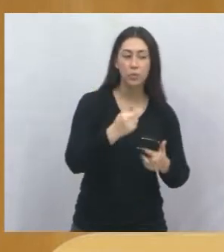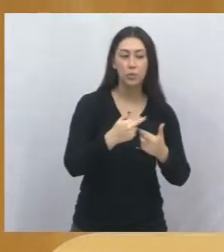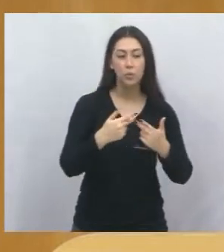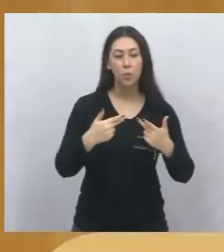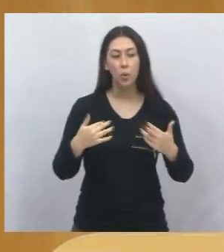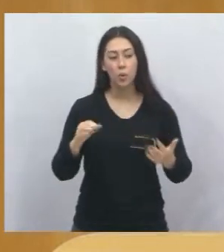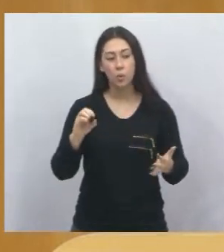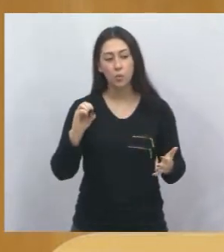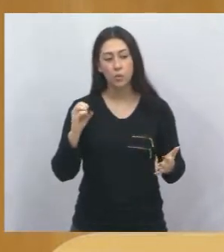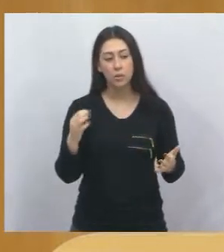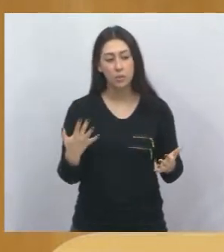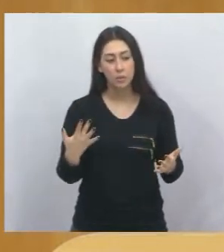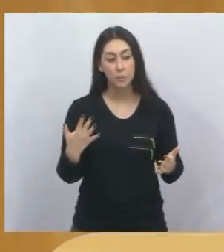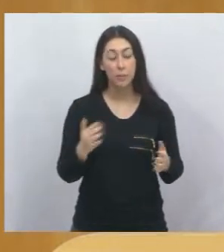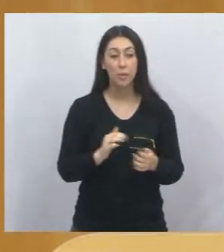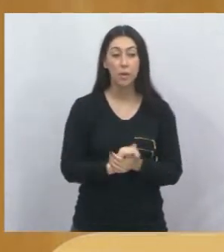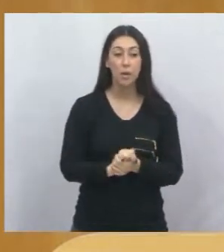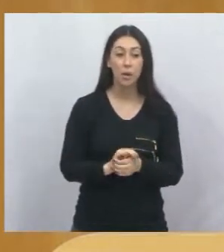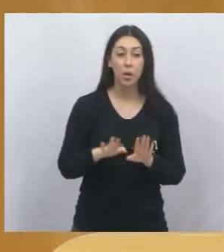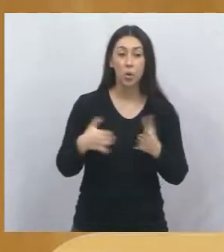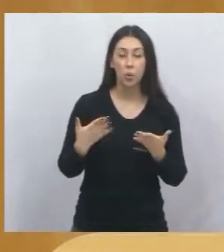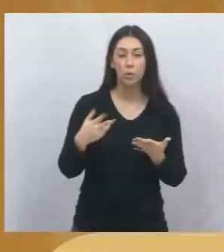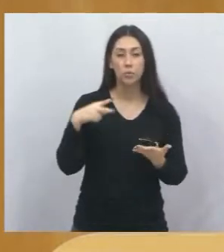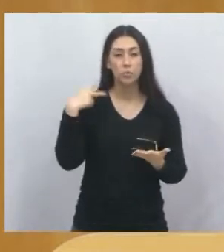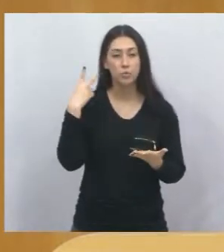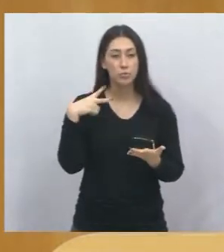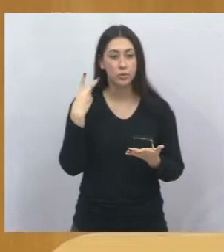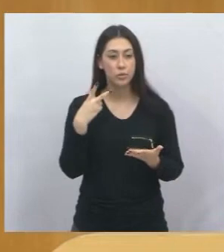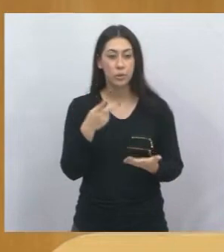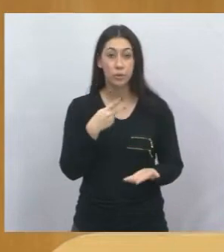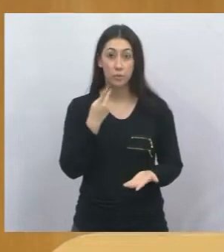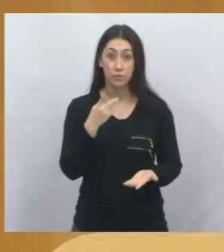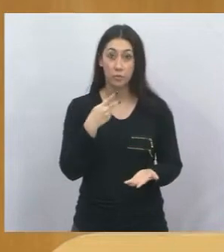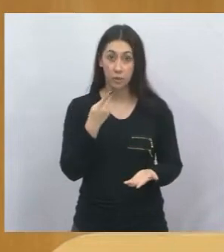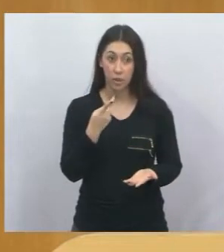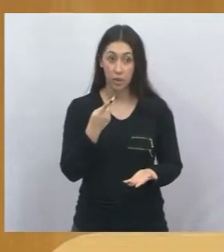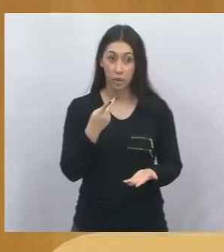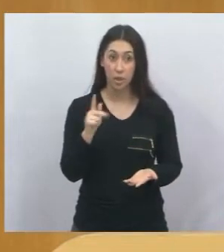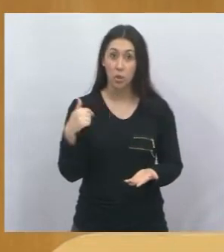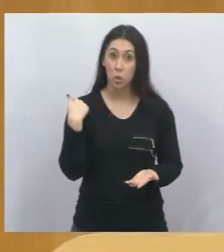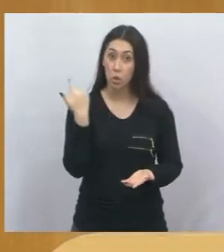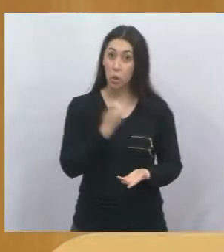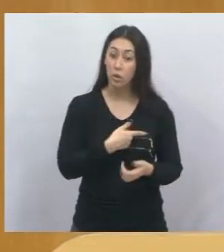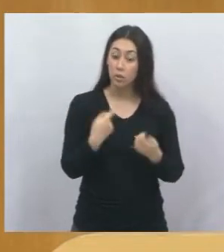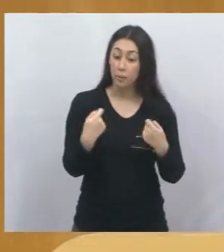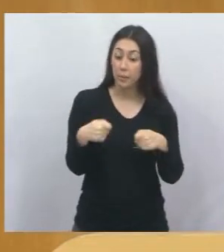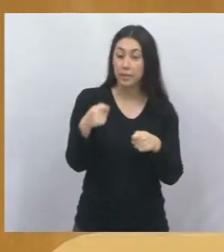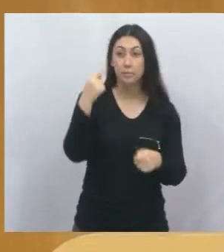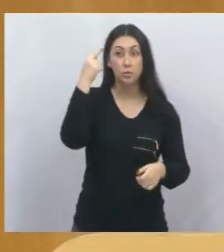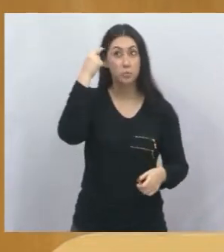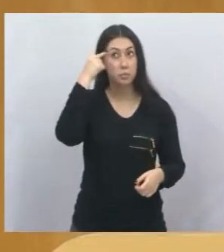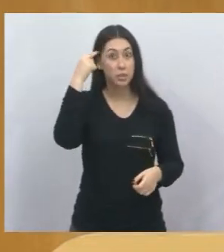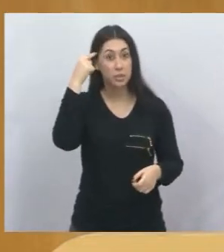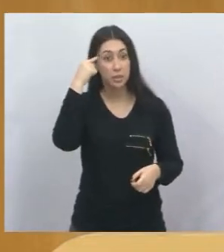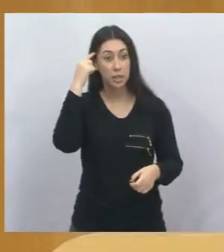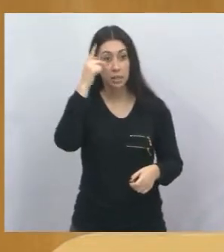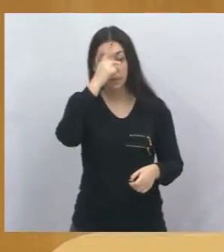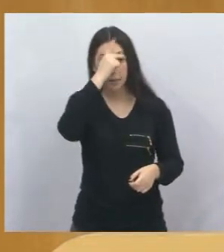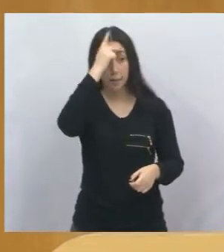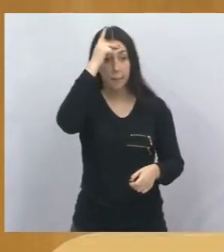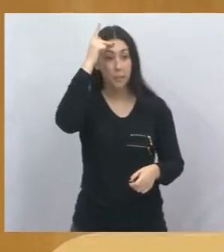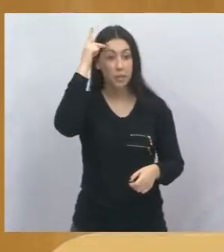acontecer. Quando o vereador que me antecede diz que realmente nós precisamos pensar naqueles que